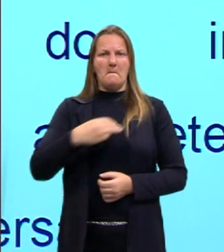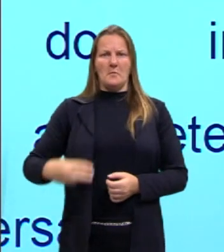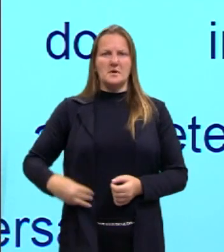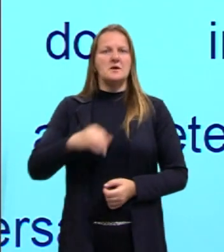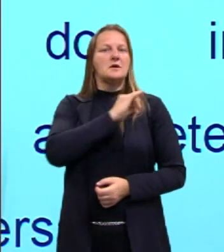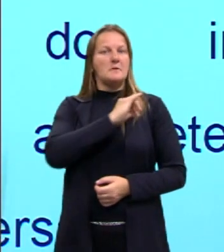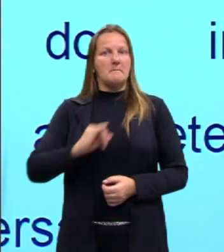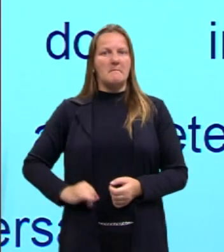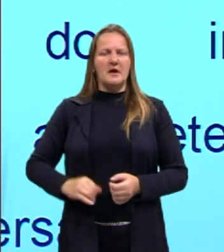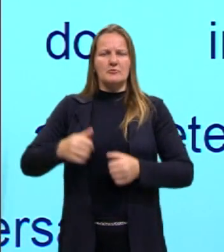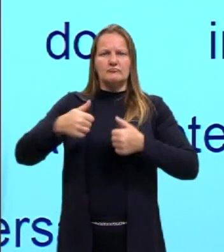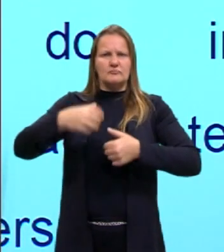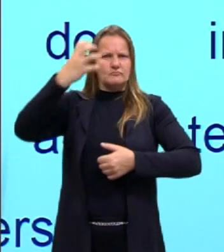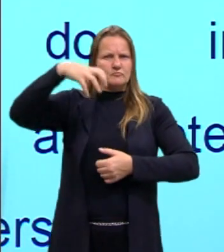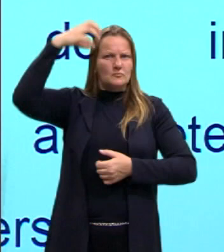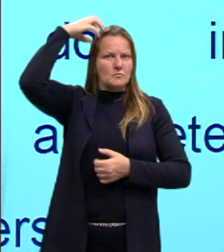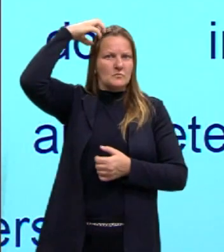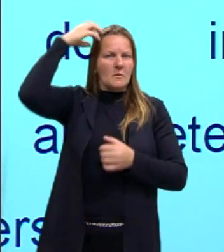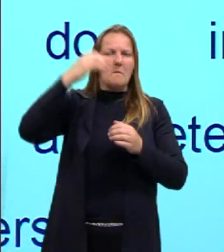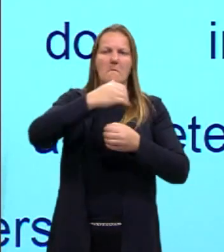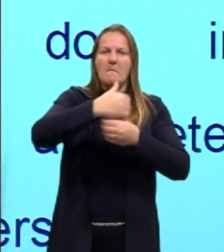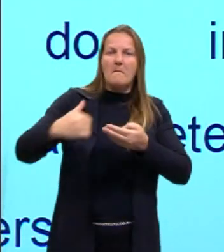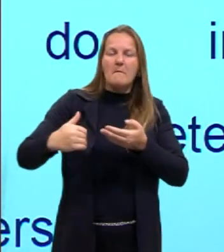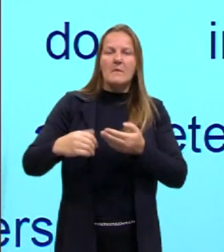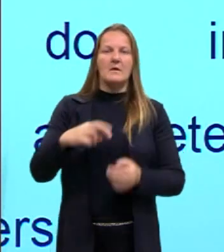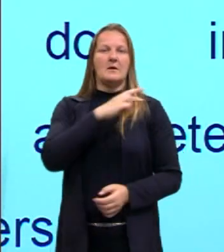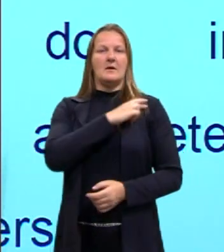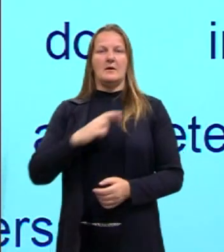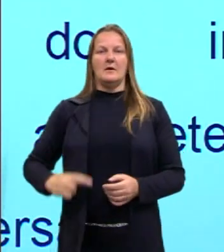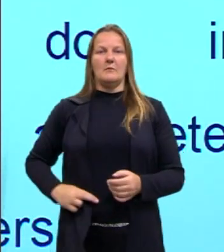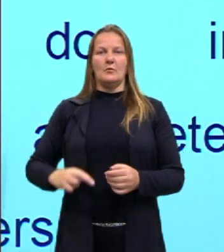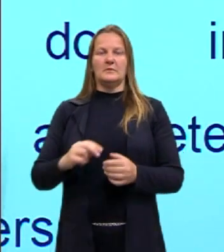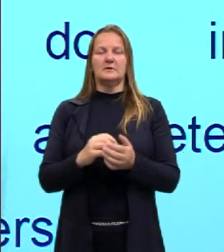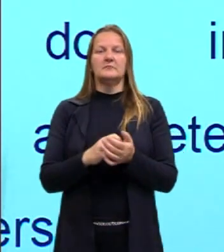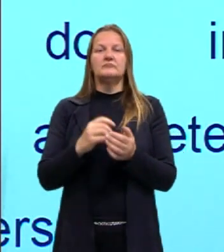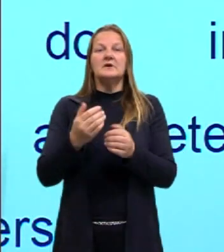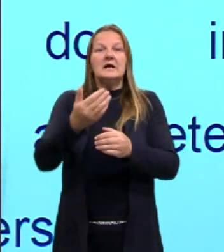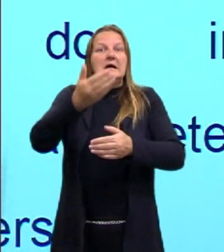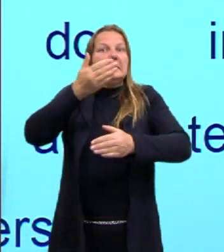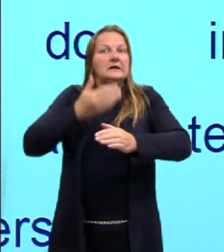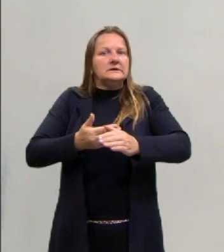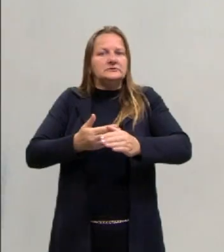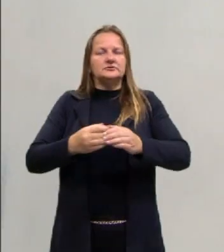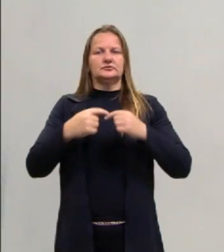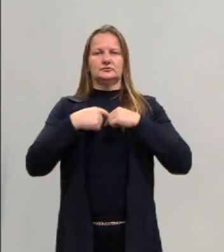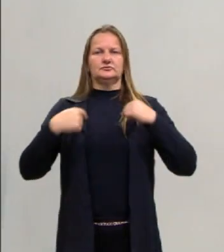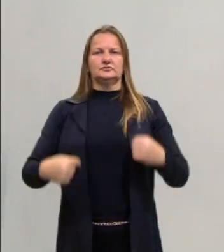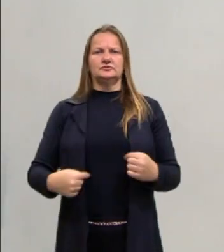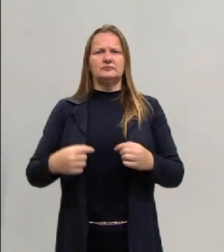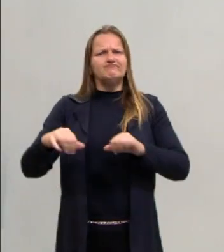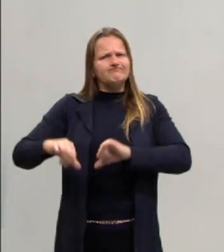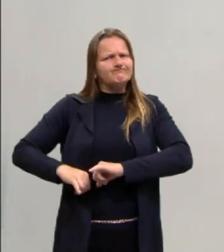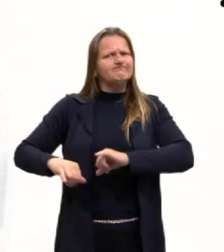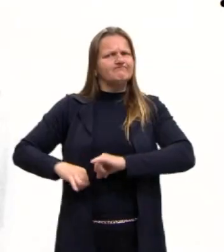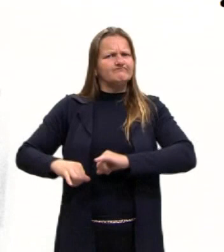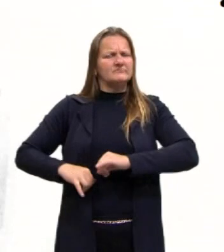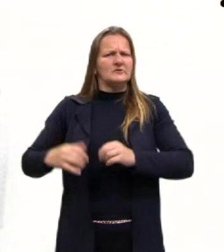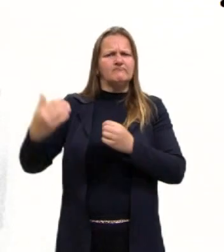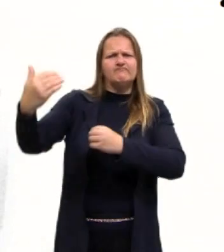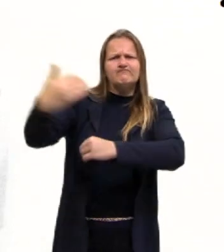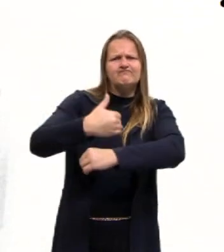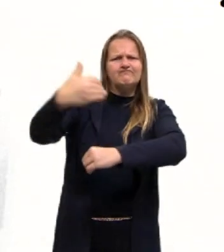e instituem uma república e a China antes disso ela sofreu muito né com invasões